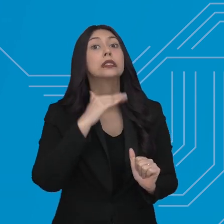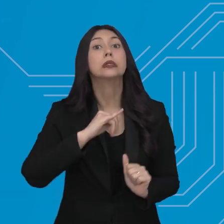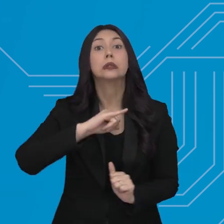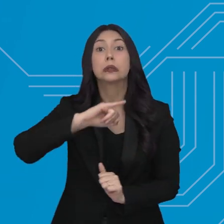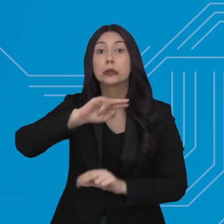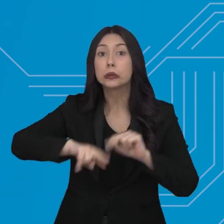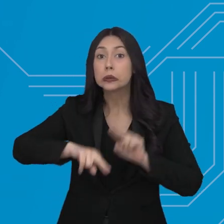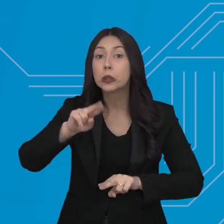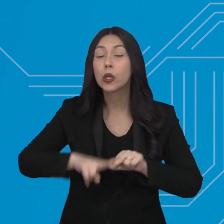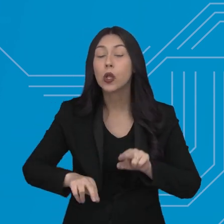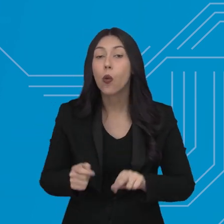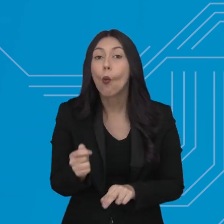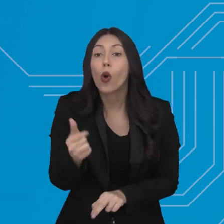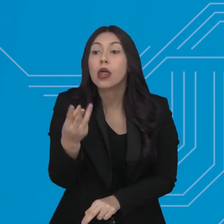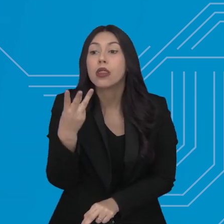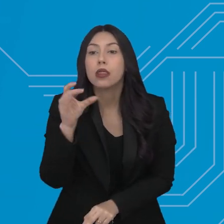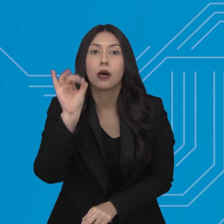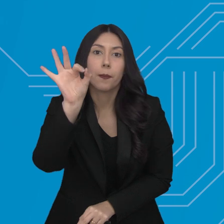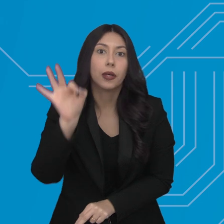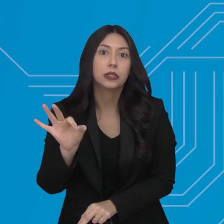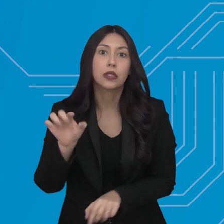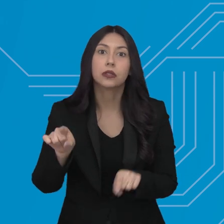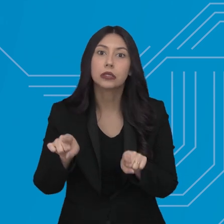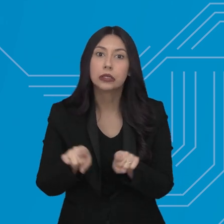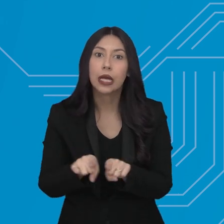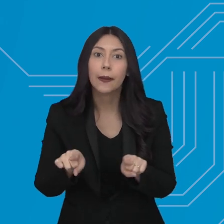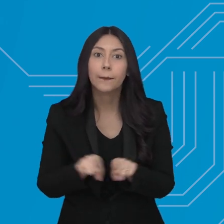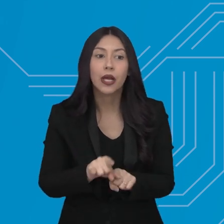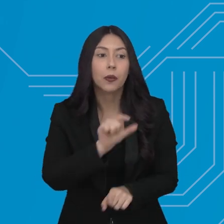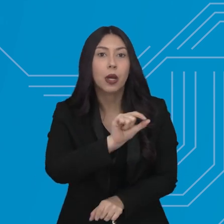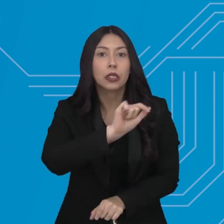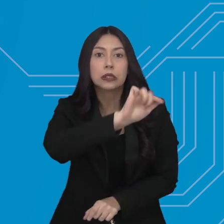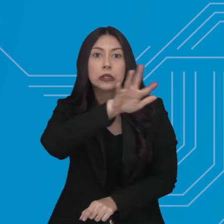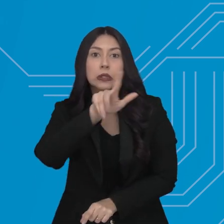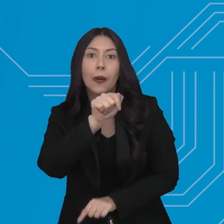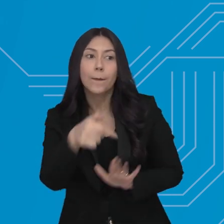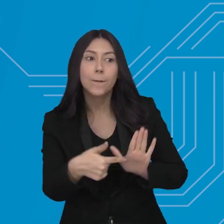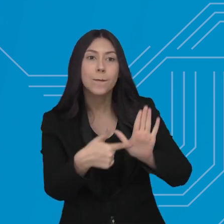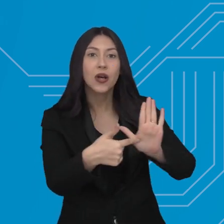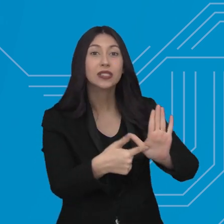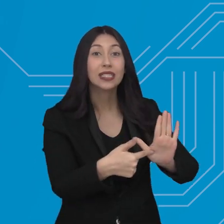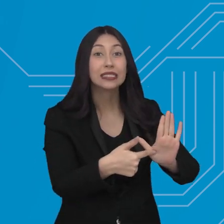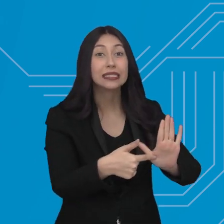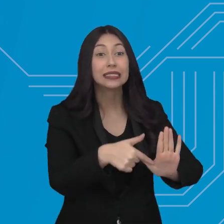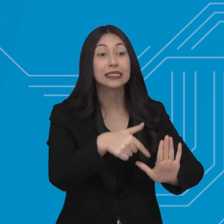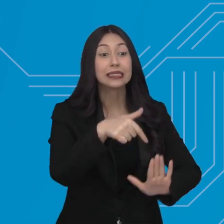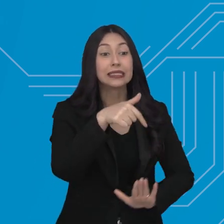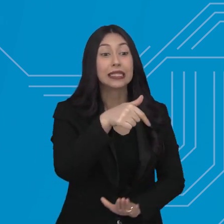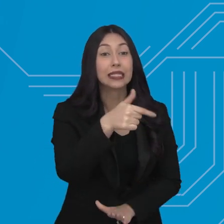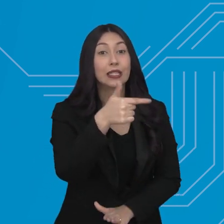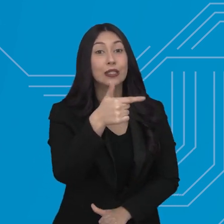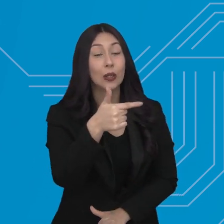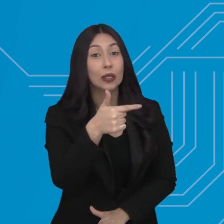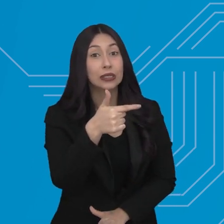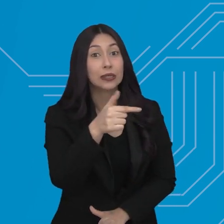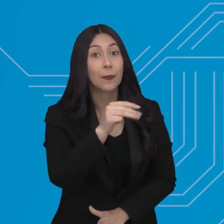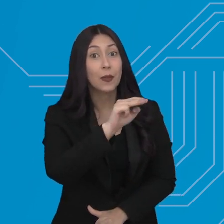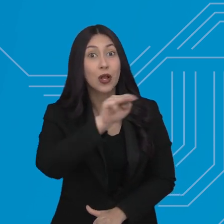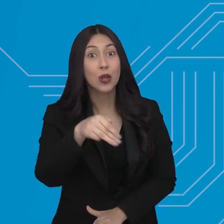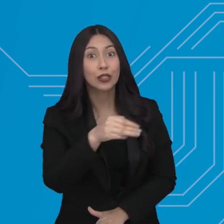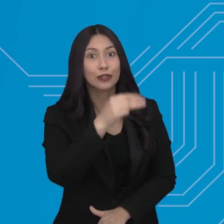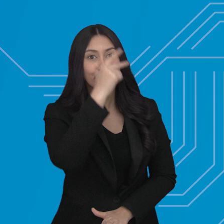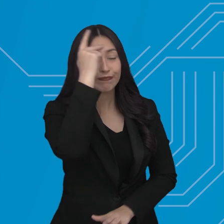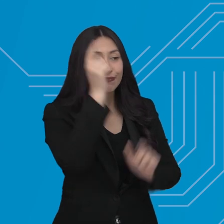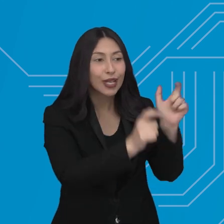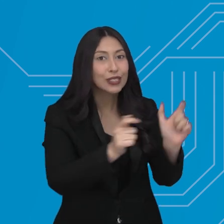atingiu quase 30%. Já o Serasa aponta que a inadimplência chega a 72 milhões de